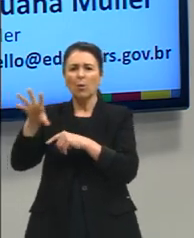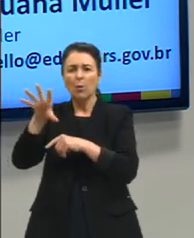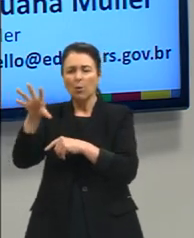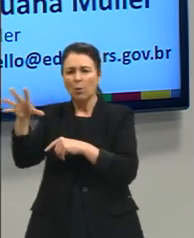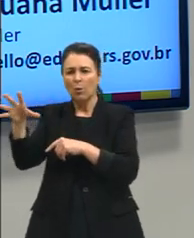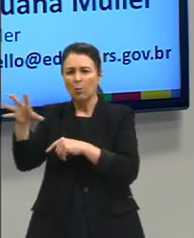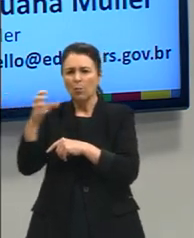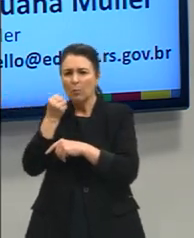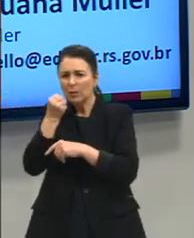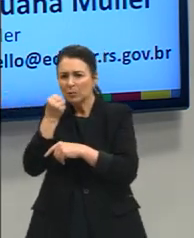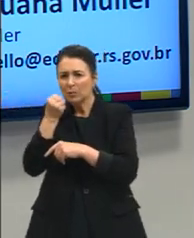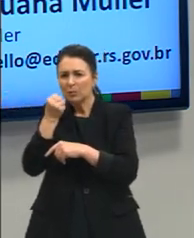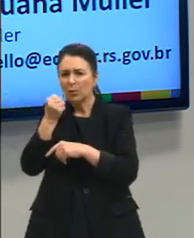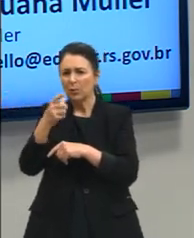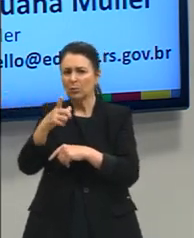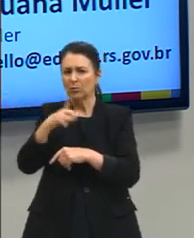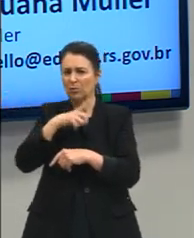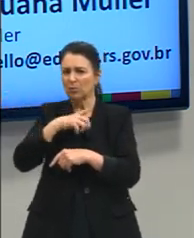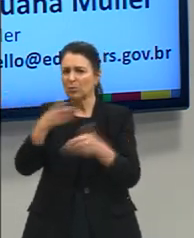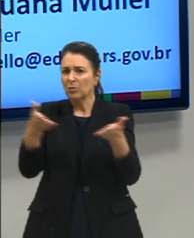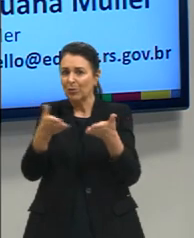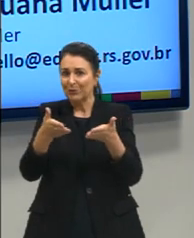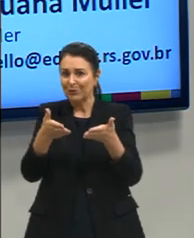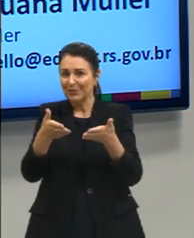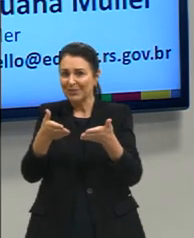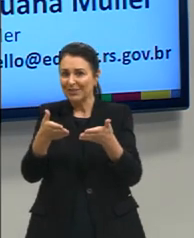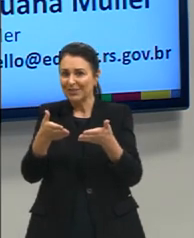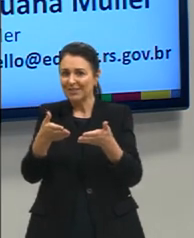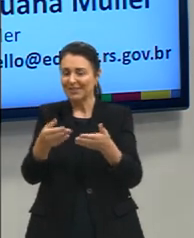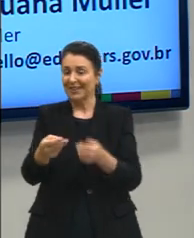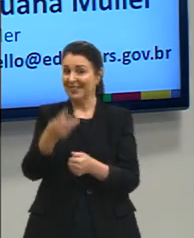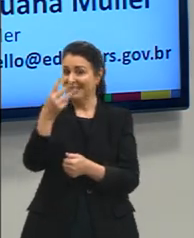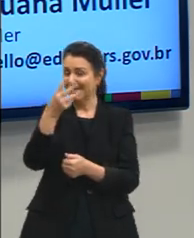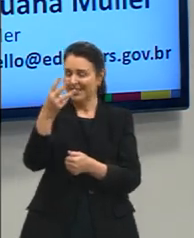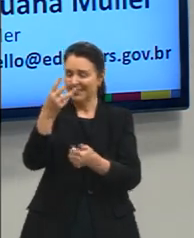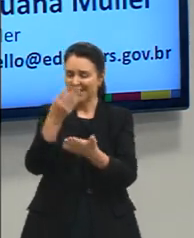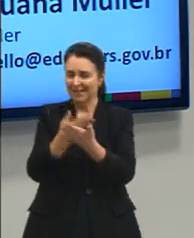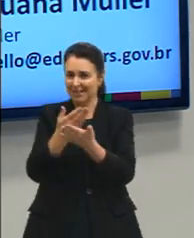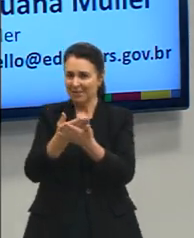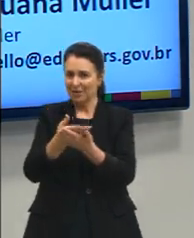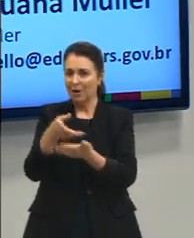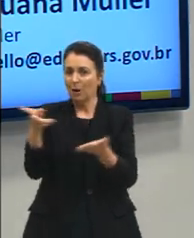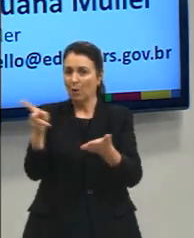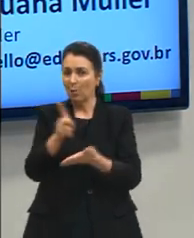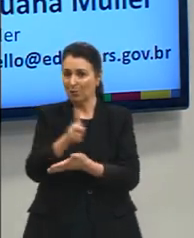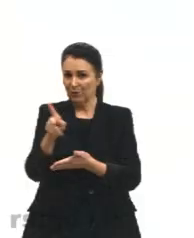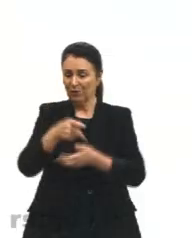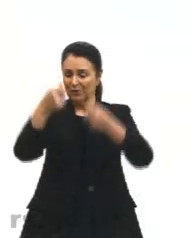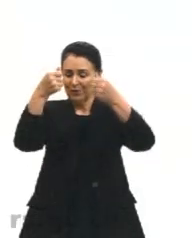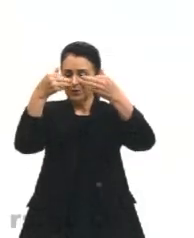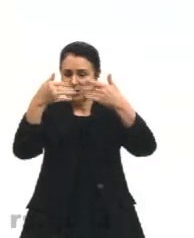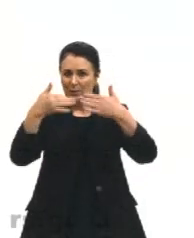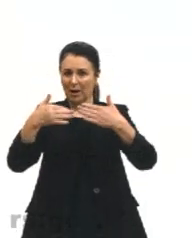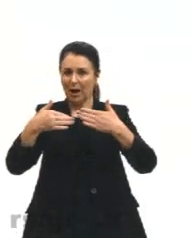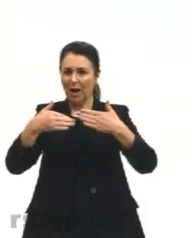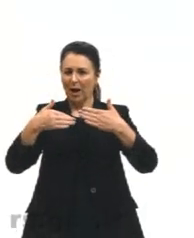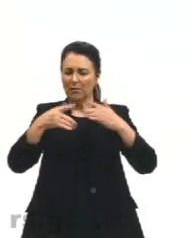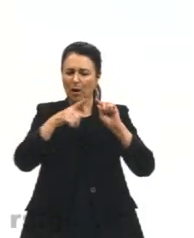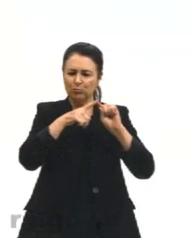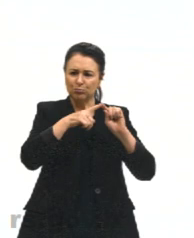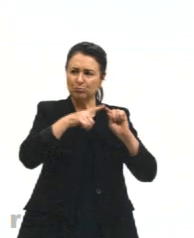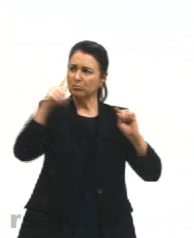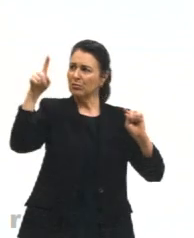cultural que a gente tem hoje então na nossa terceira aula a gente vai falar um pouquinho sobre essa evolução da língua